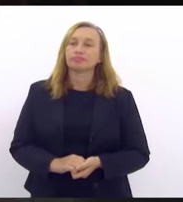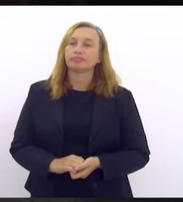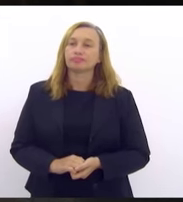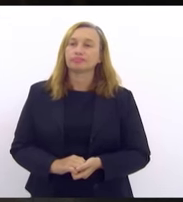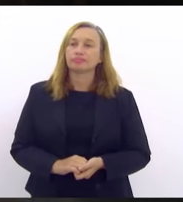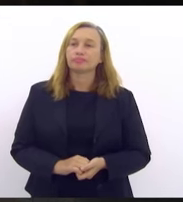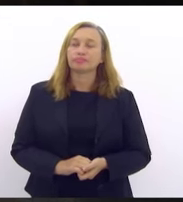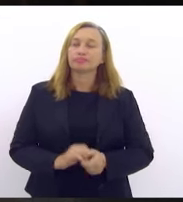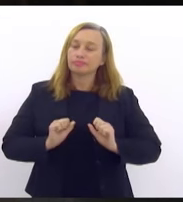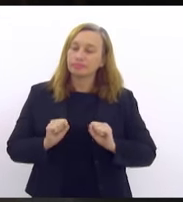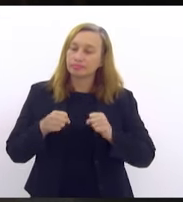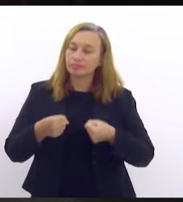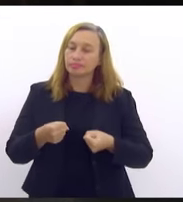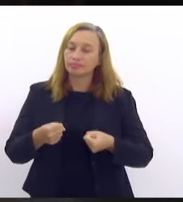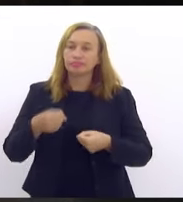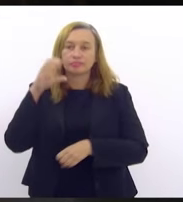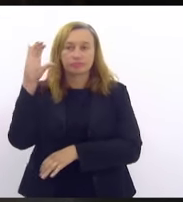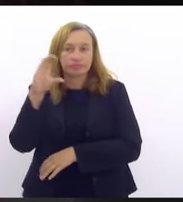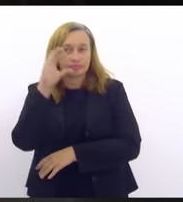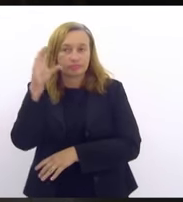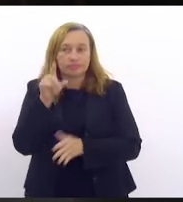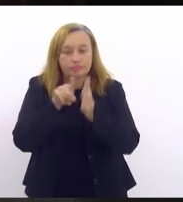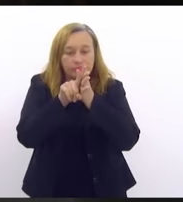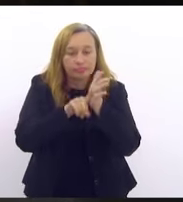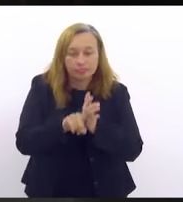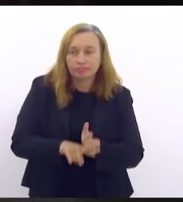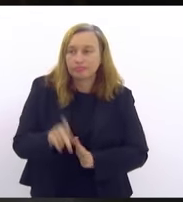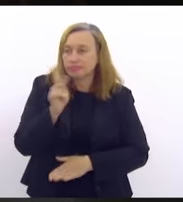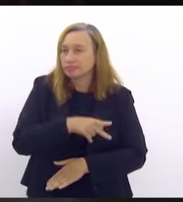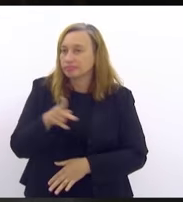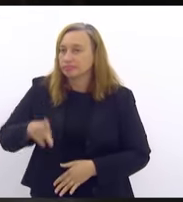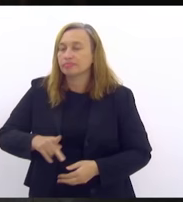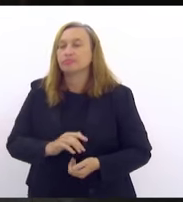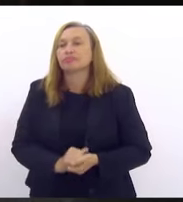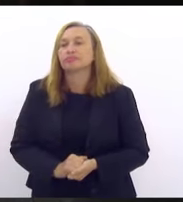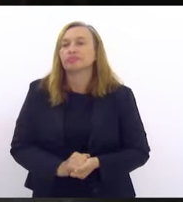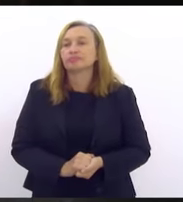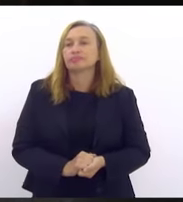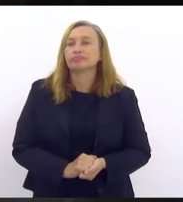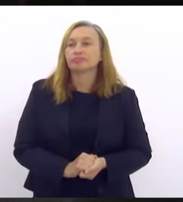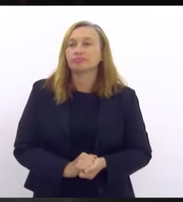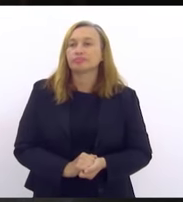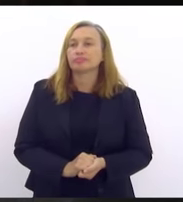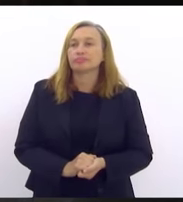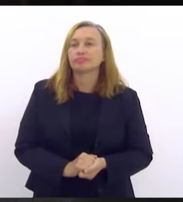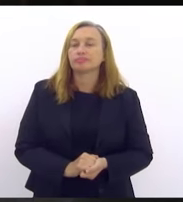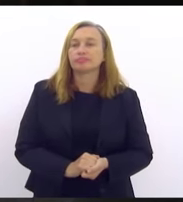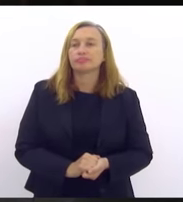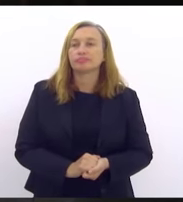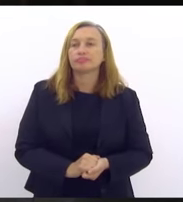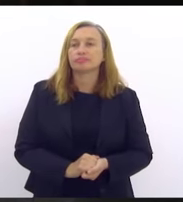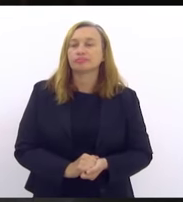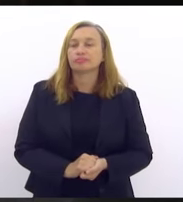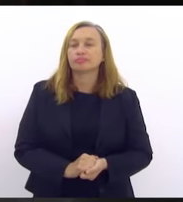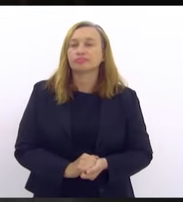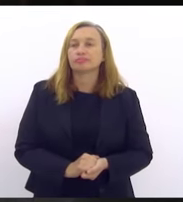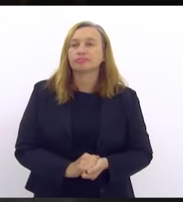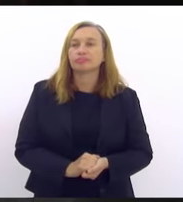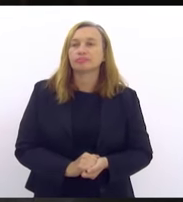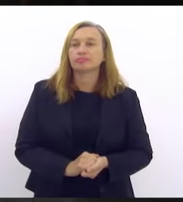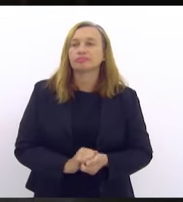o produto do seu esforço científico de pesquisador e professor e a labuta na judicatura